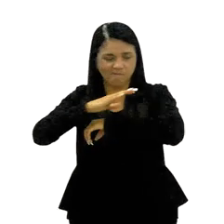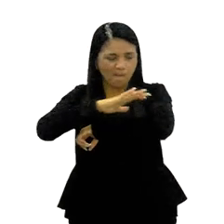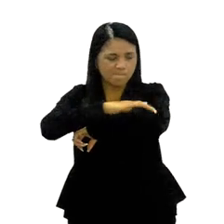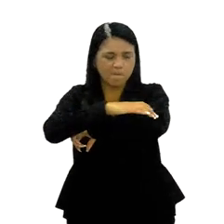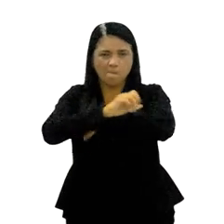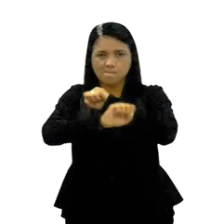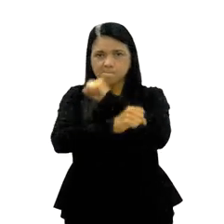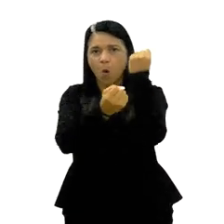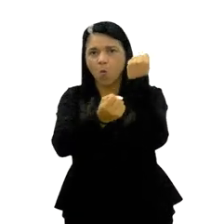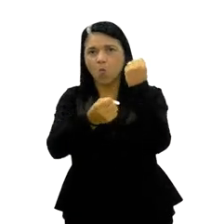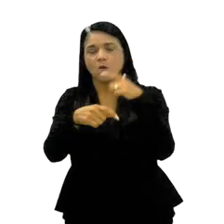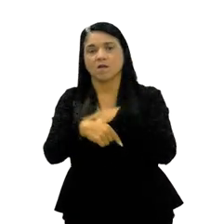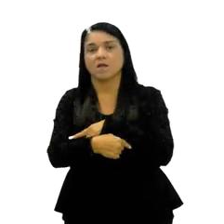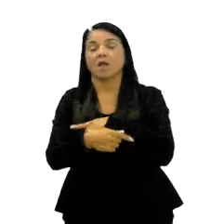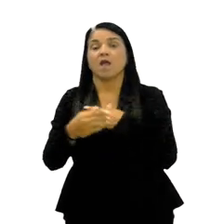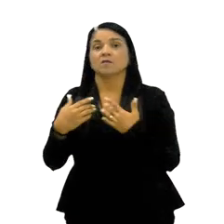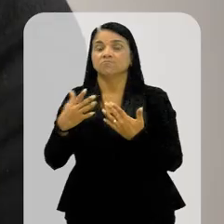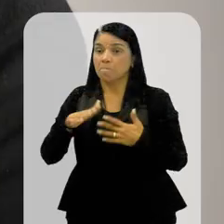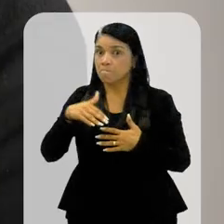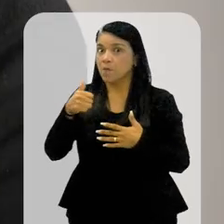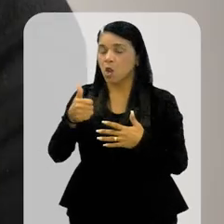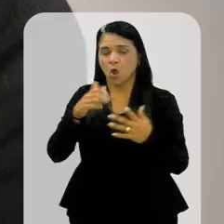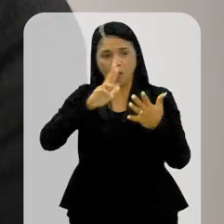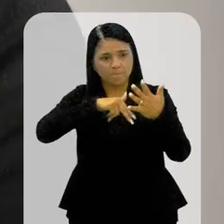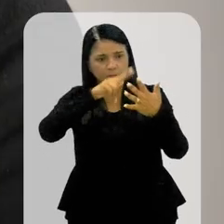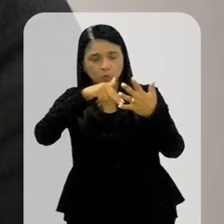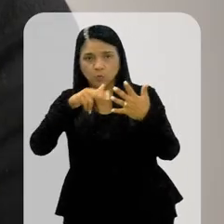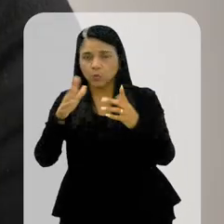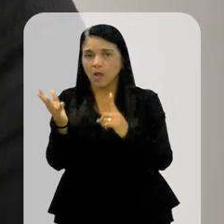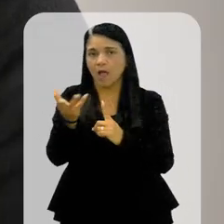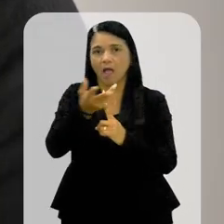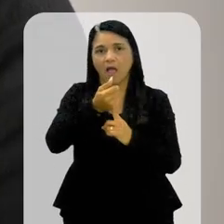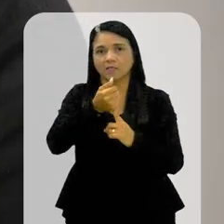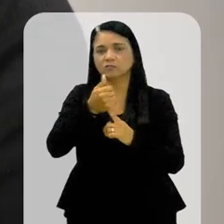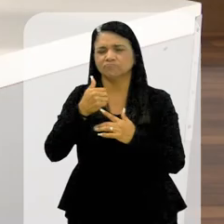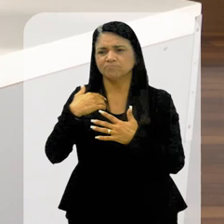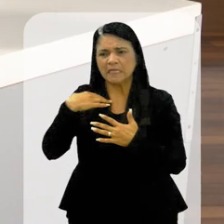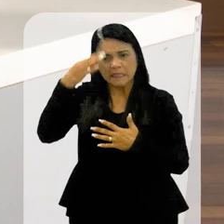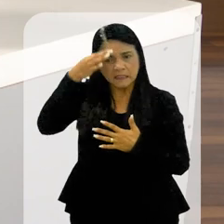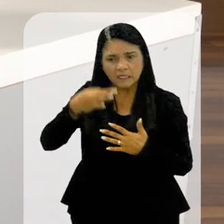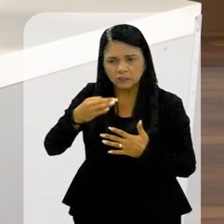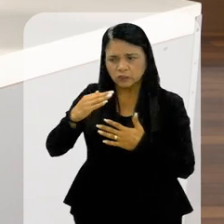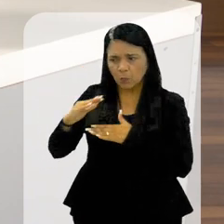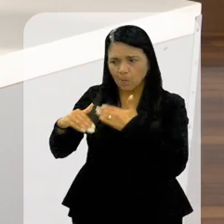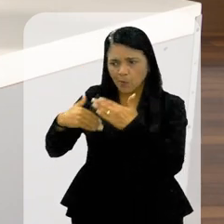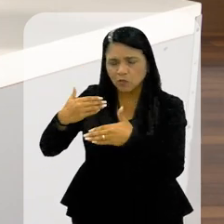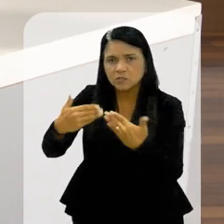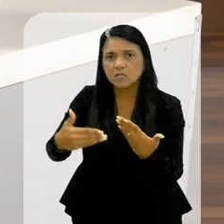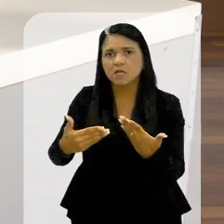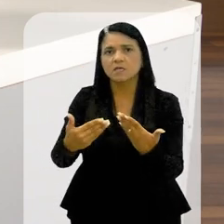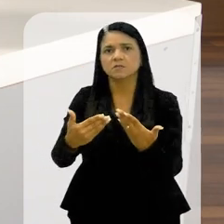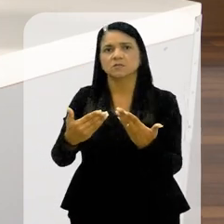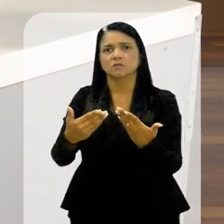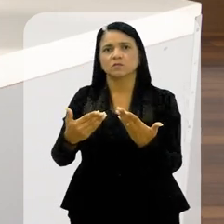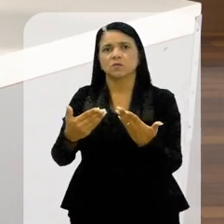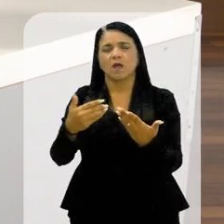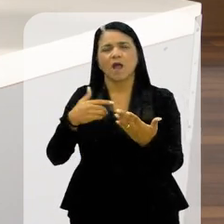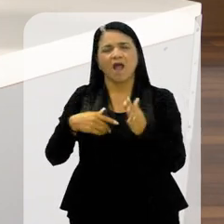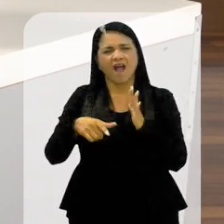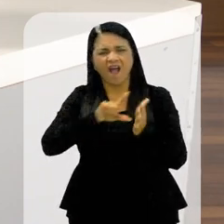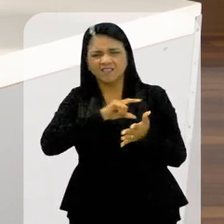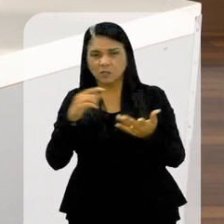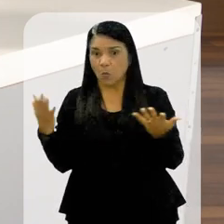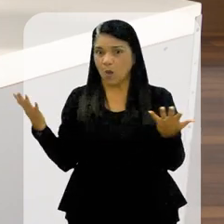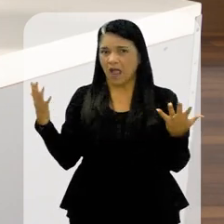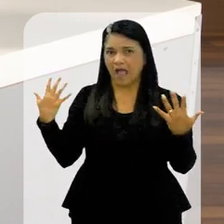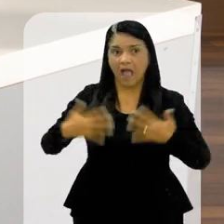vida para melhor com relação à pintura de arte. Eu comecei a entender mais o processo, eu comecei a me preocupar mais com o processo.